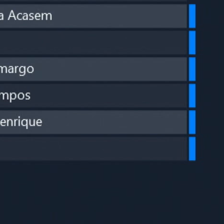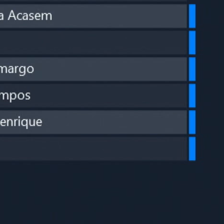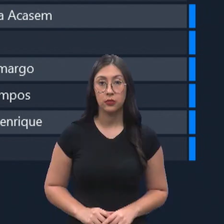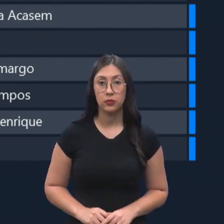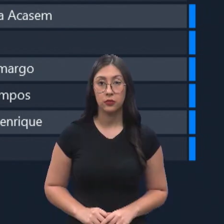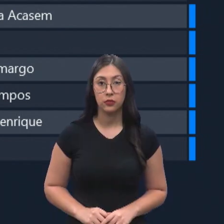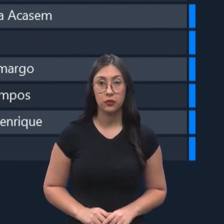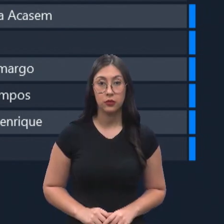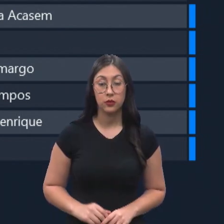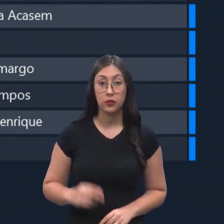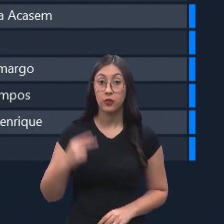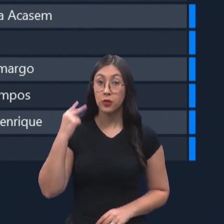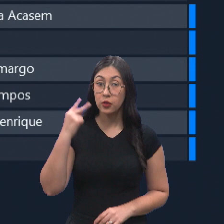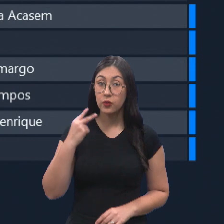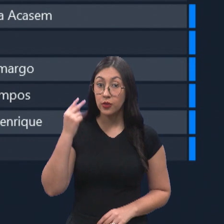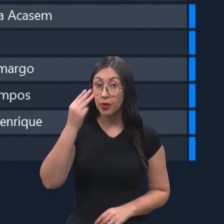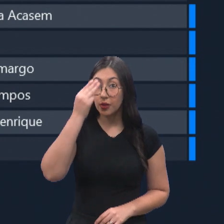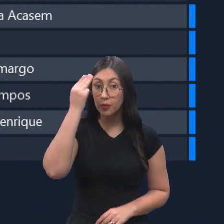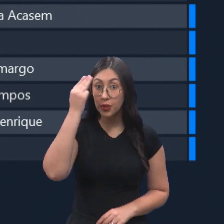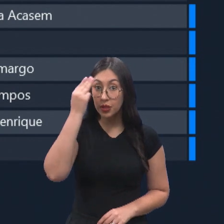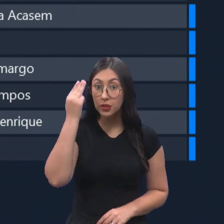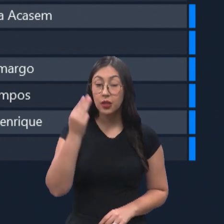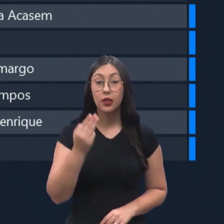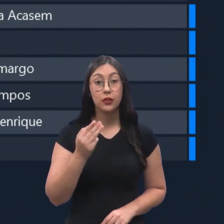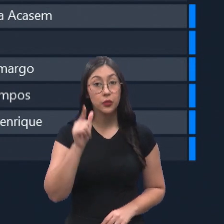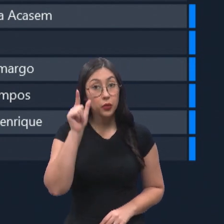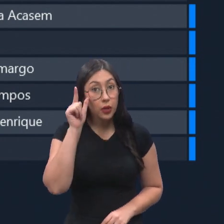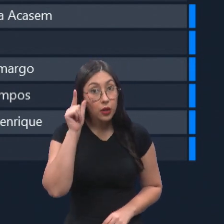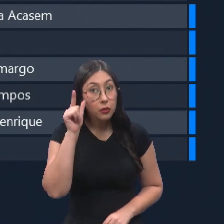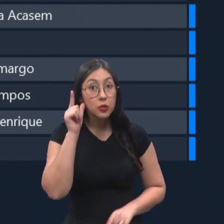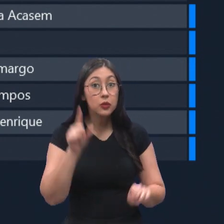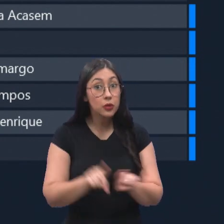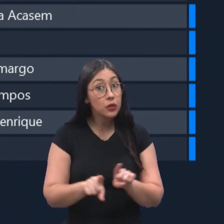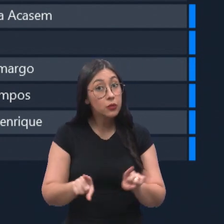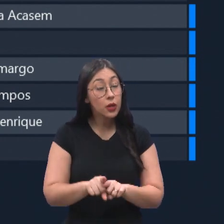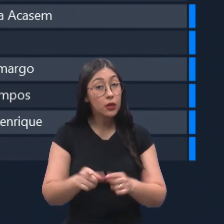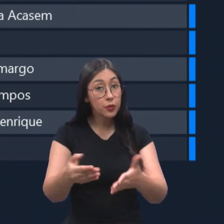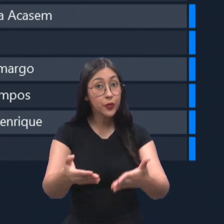Vereador Marcelo Garcia, vereador Lino Bispo.